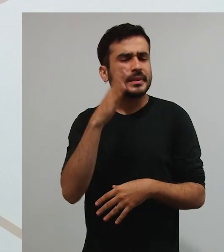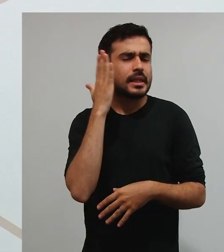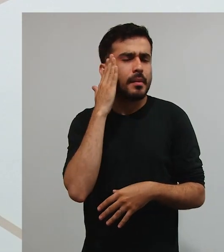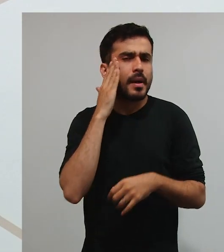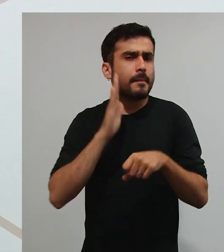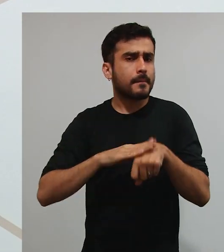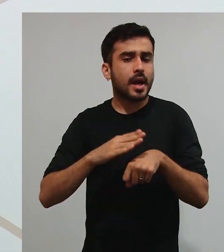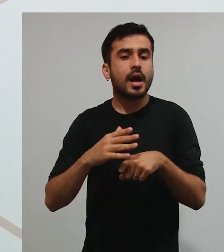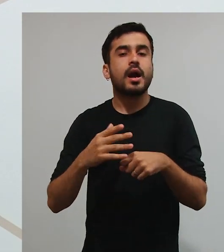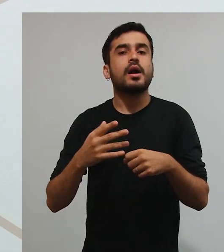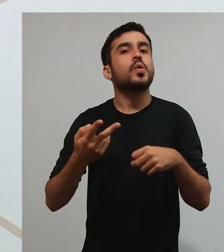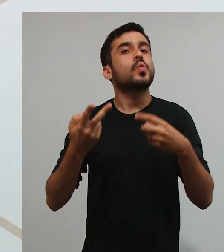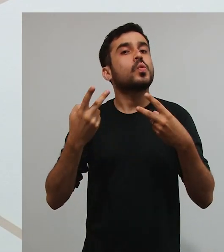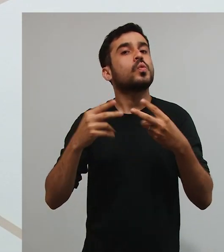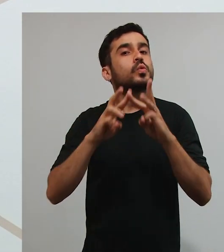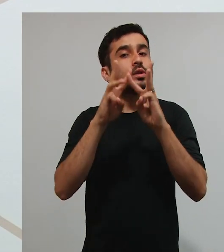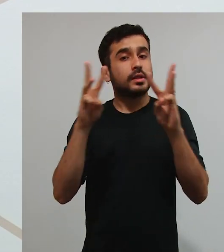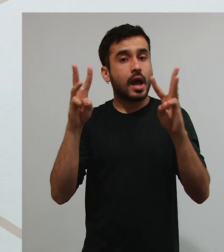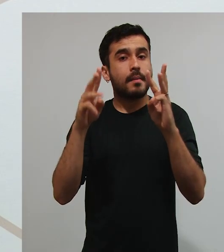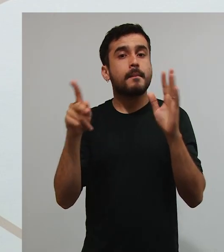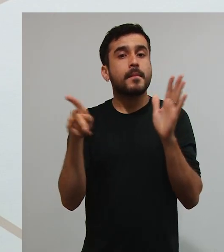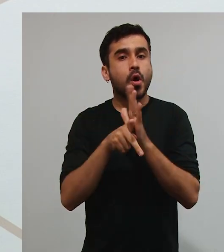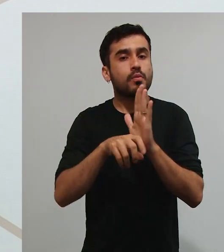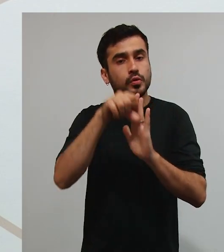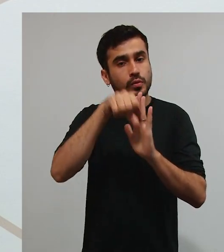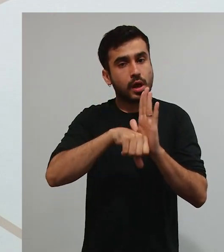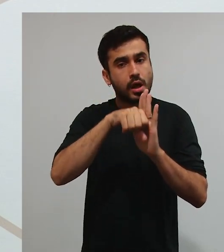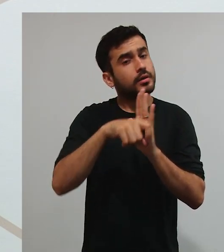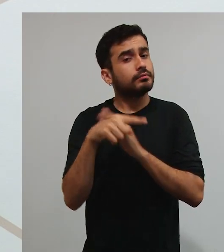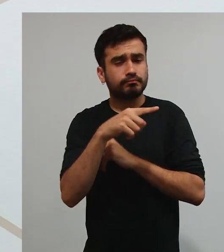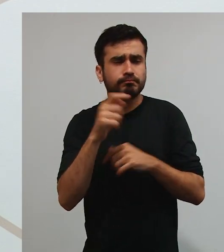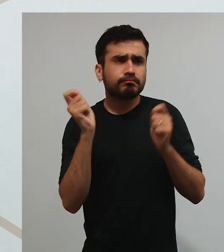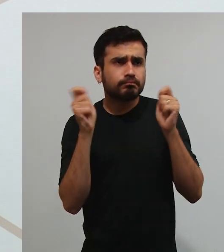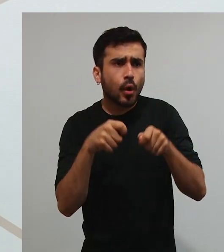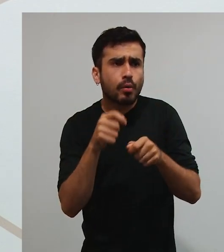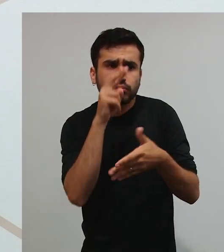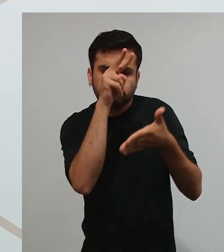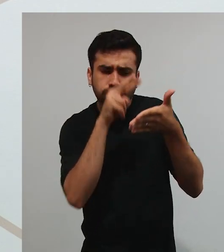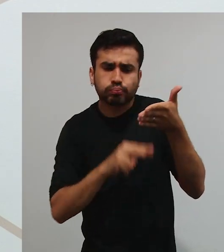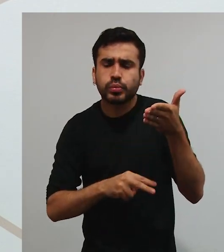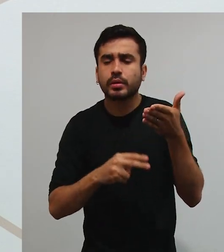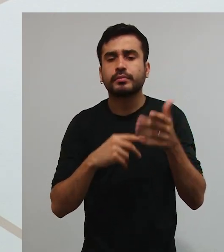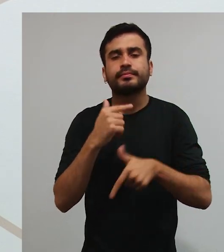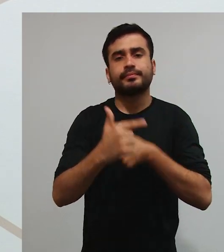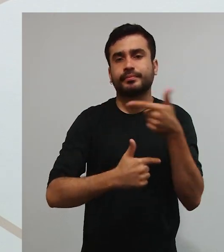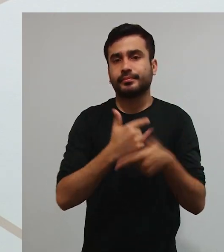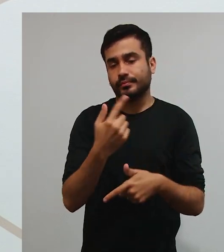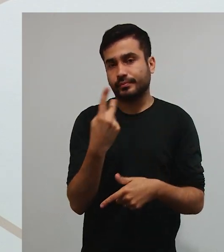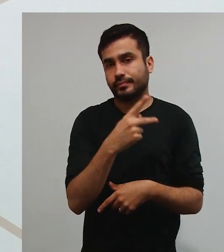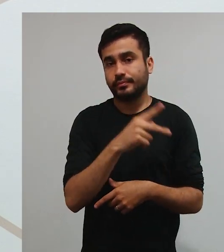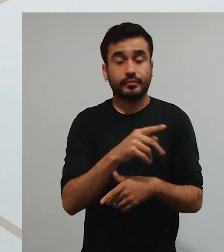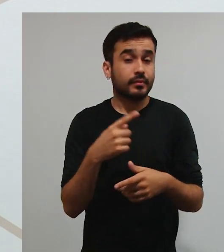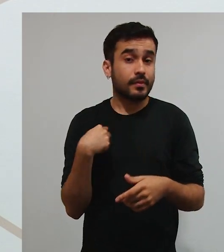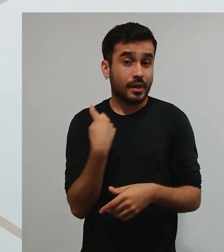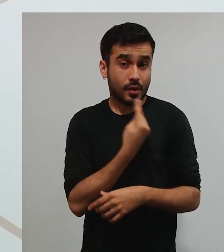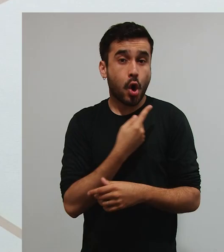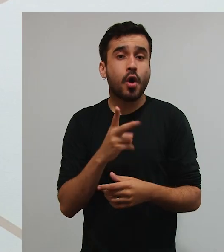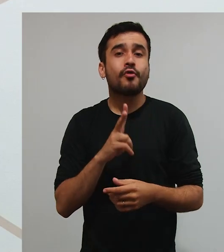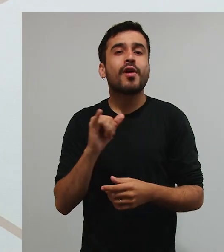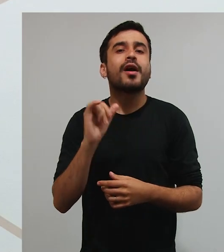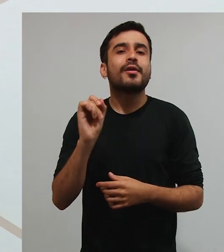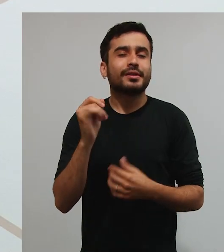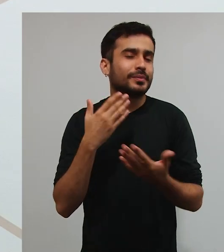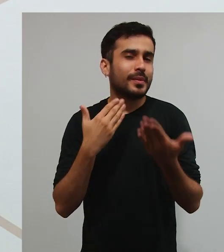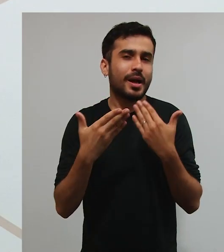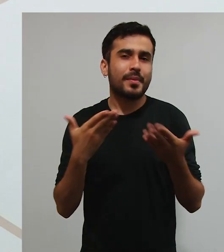inclusão. Então, se você quiser saber mais depois, o link do Lattes do professor vai estar disponível, você acesse, né, vê todas as publicações, todos os